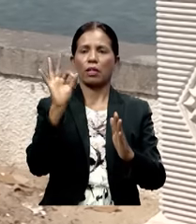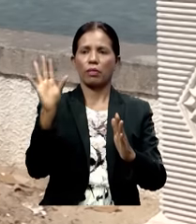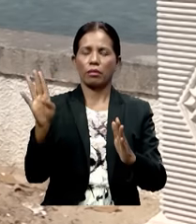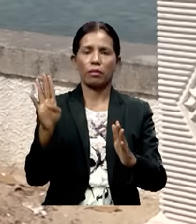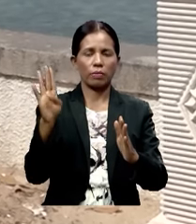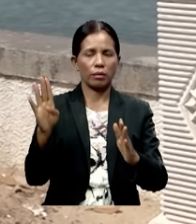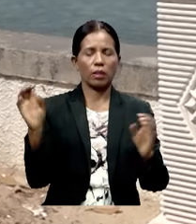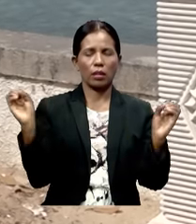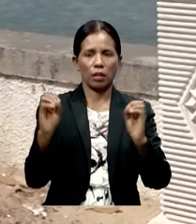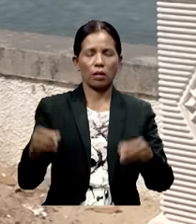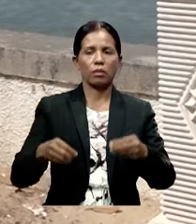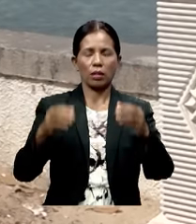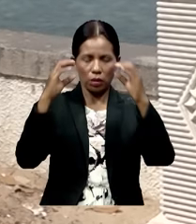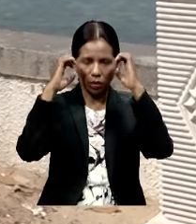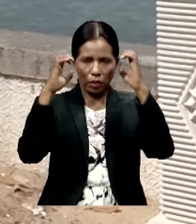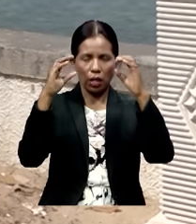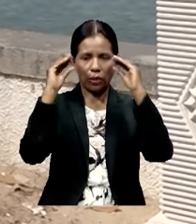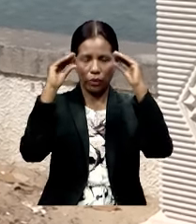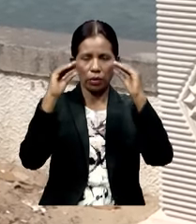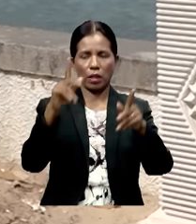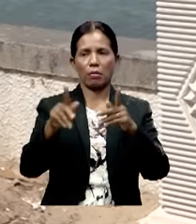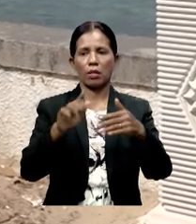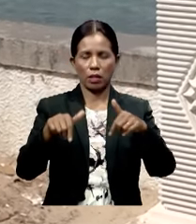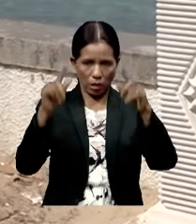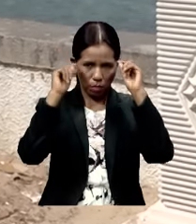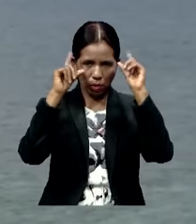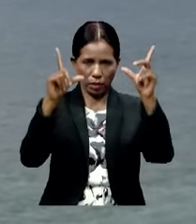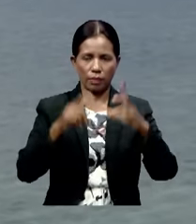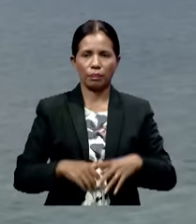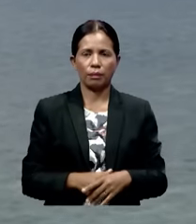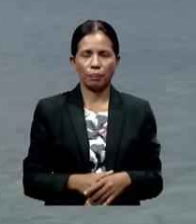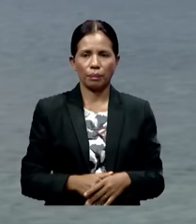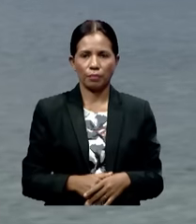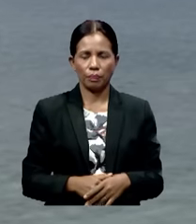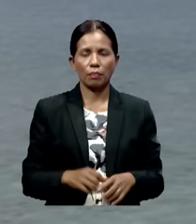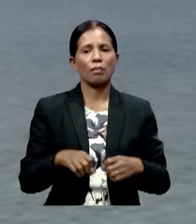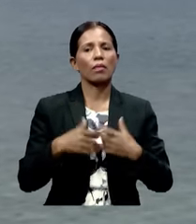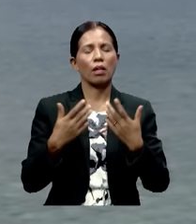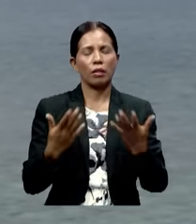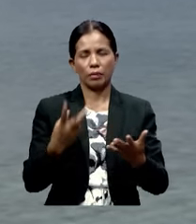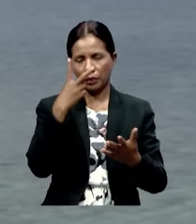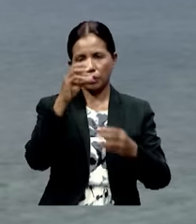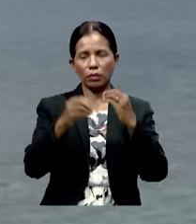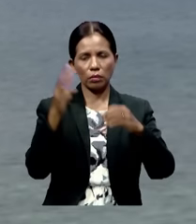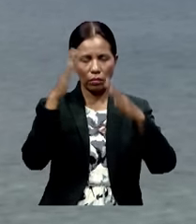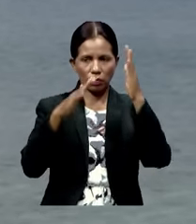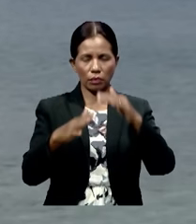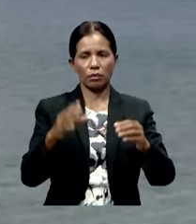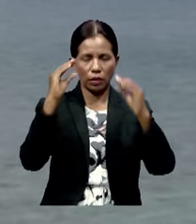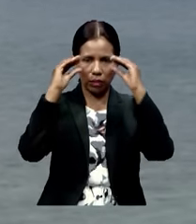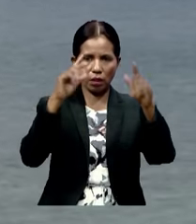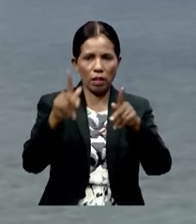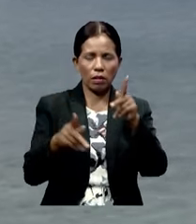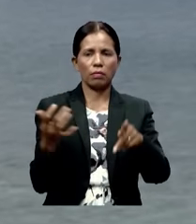fo vantagem na tu educa a sociedade e a Timor-Leste. O insato soluciona o problema, né? O dia não é um